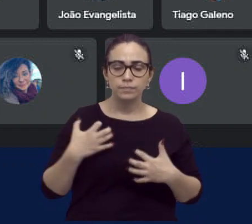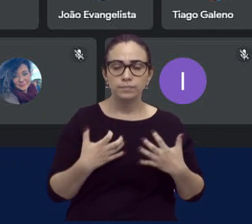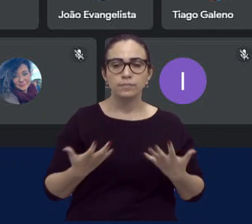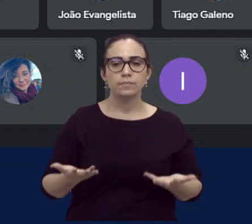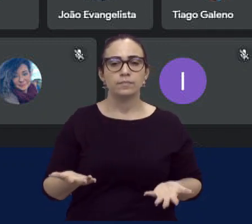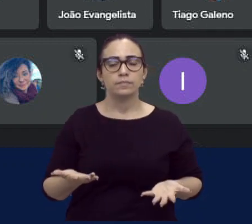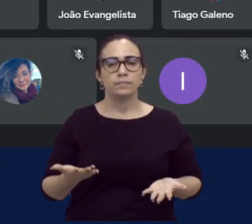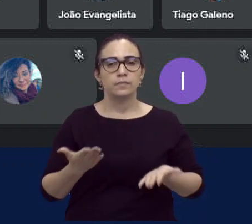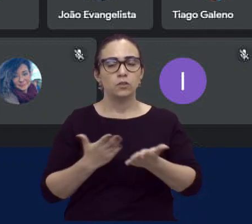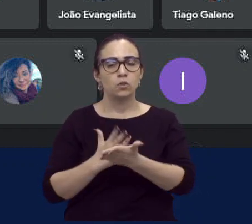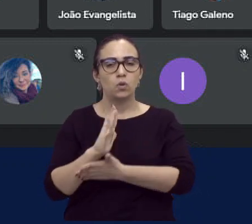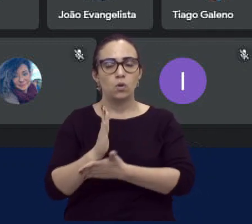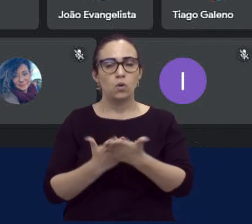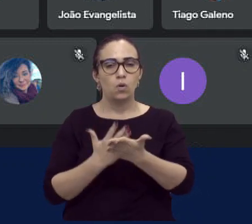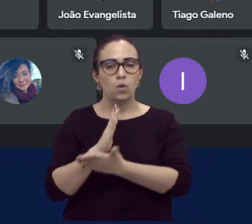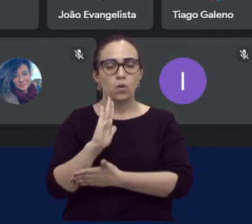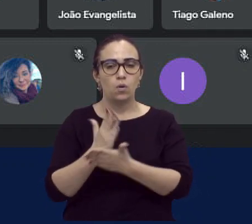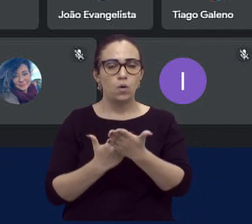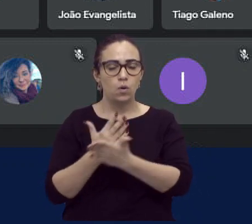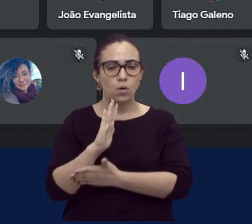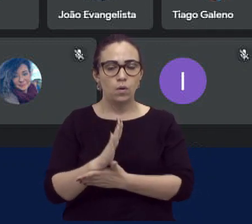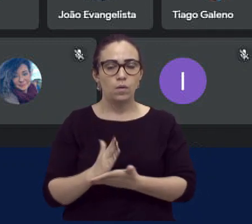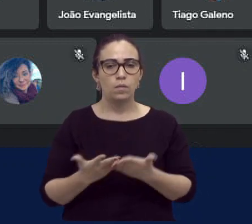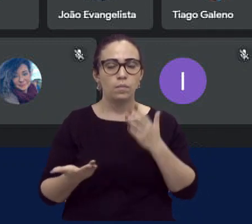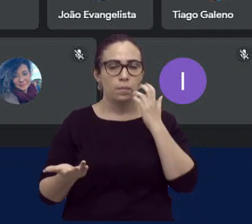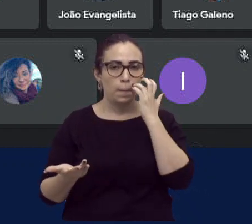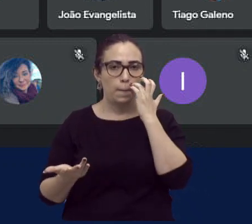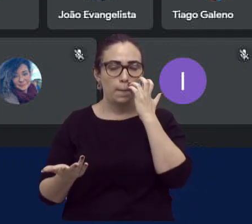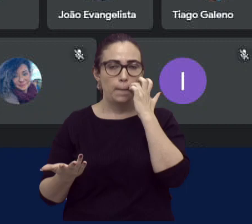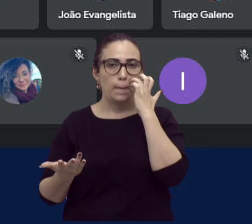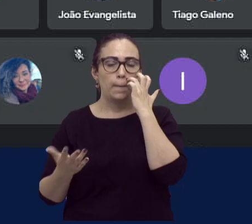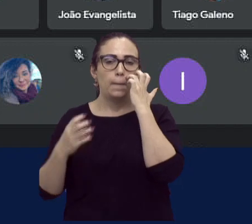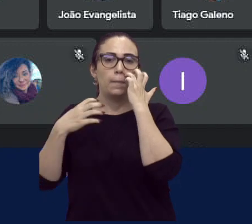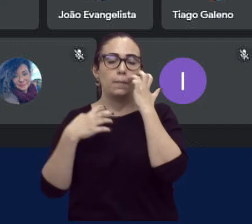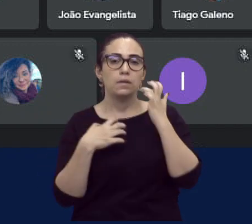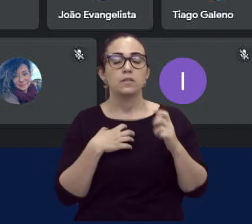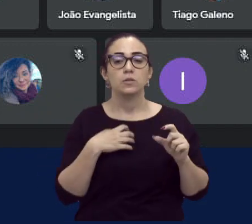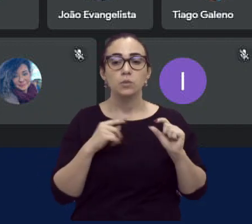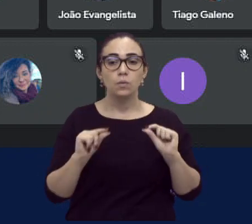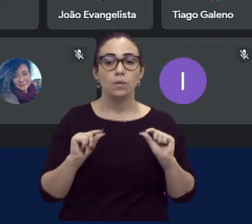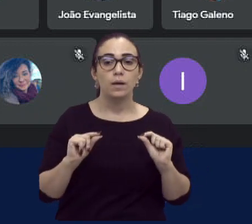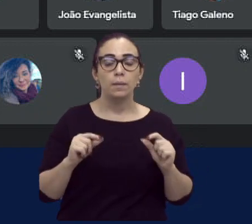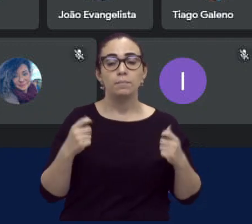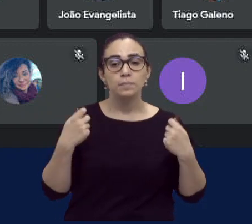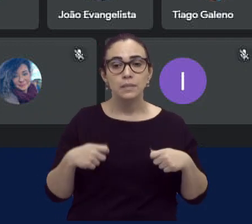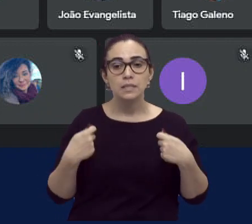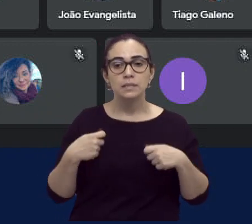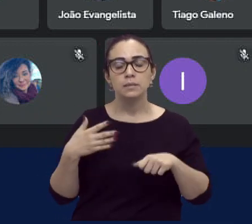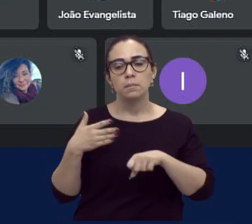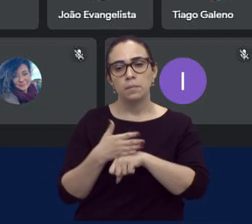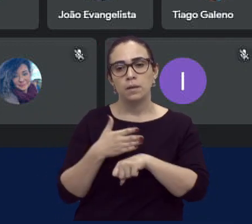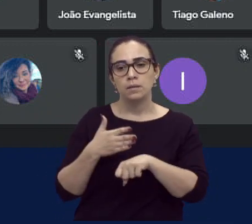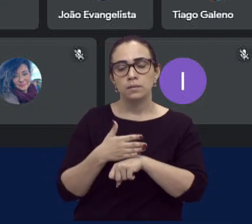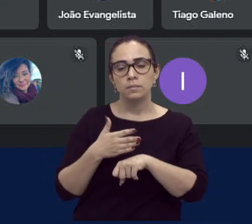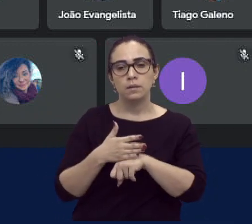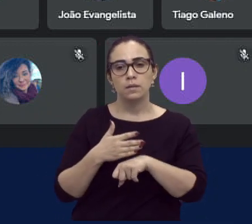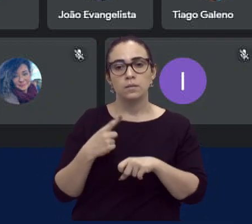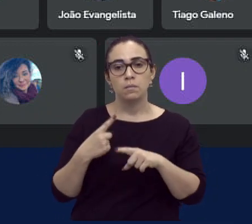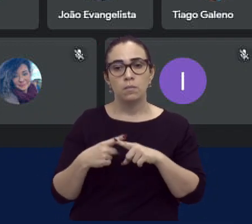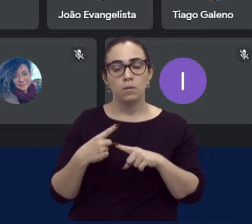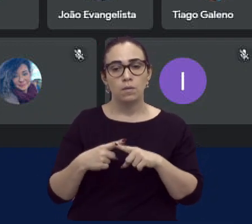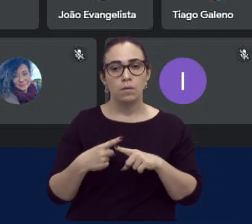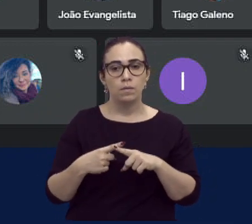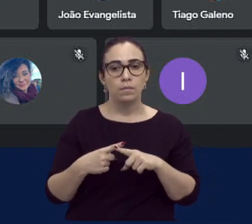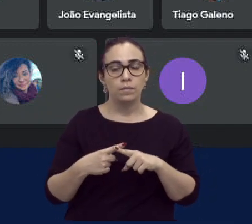sentiu desconfortável, você sentiu uma necessidade de participação, porque se você trabalhava em